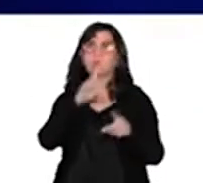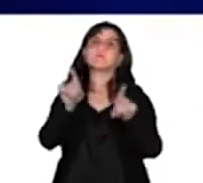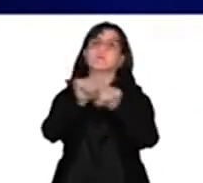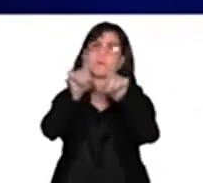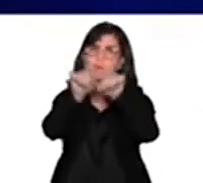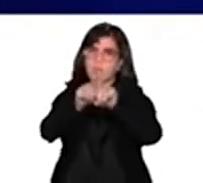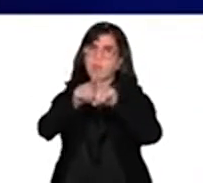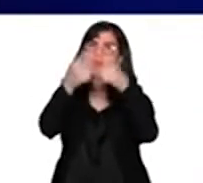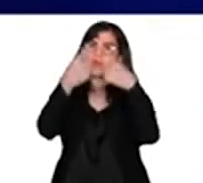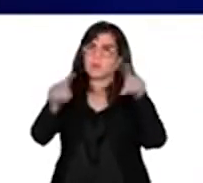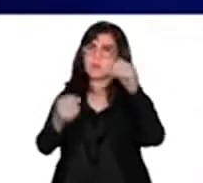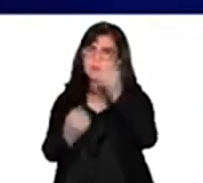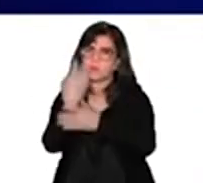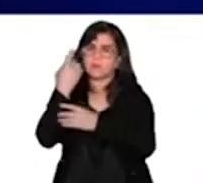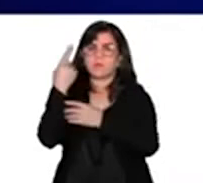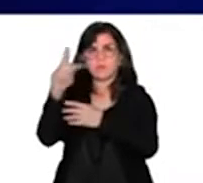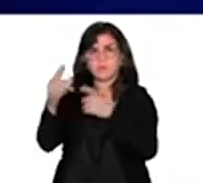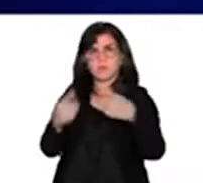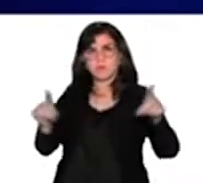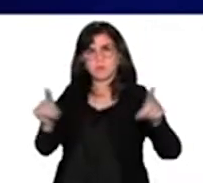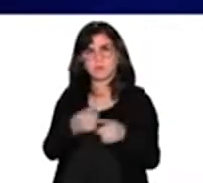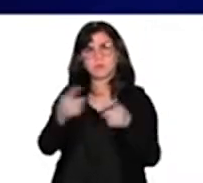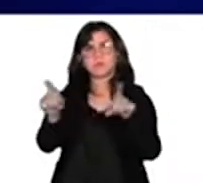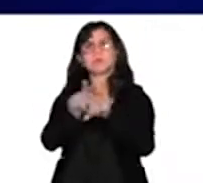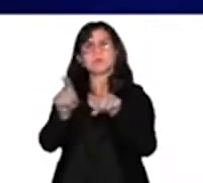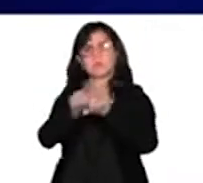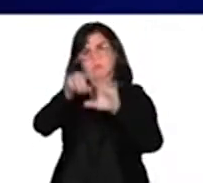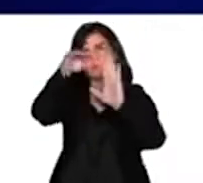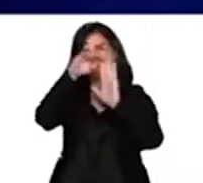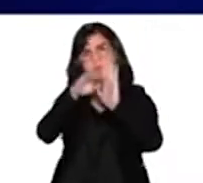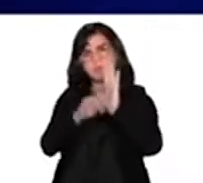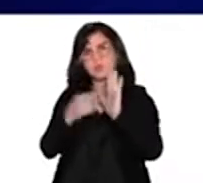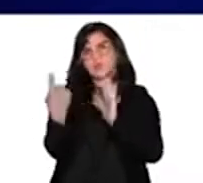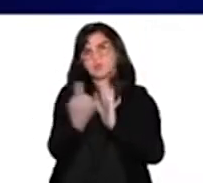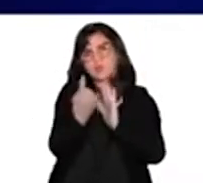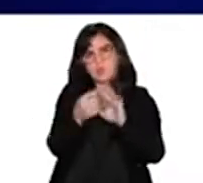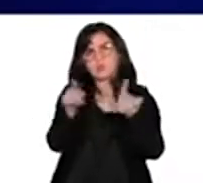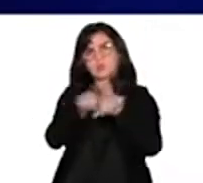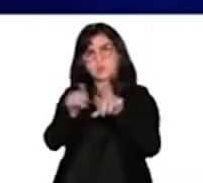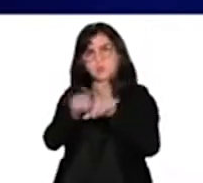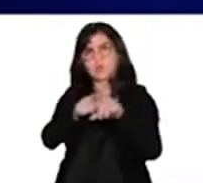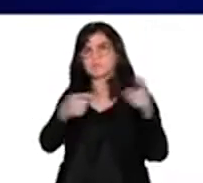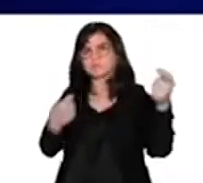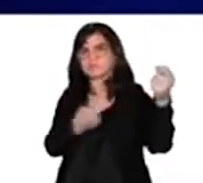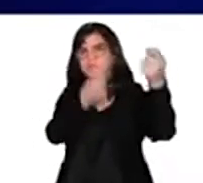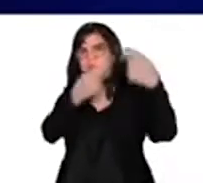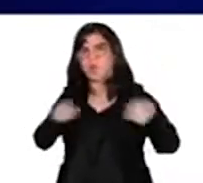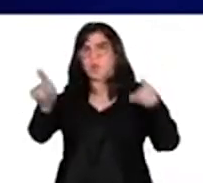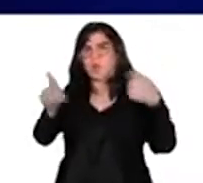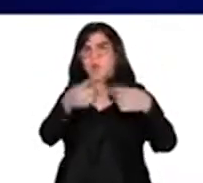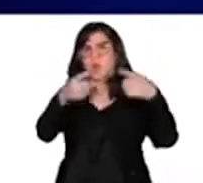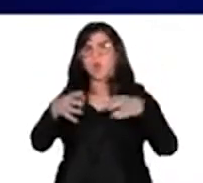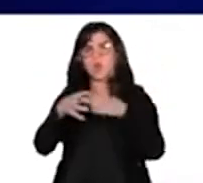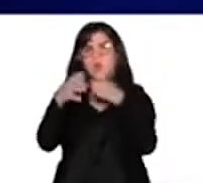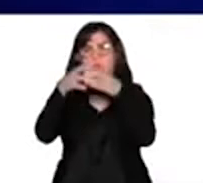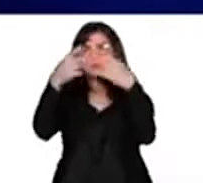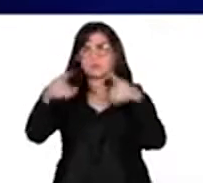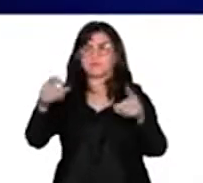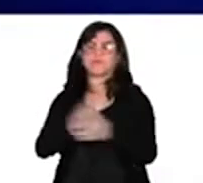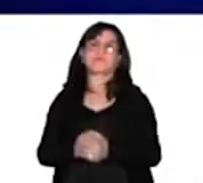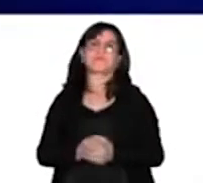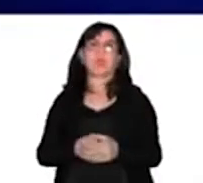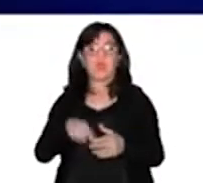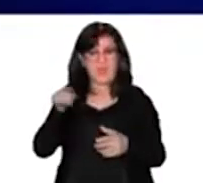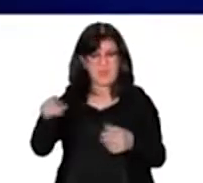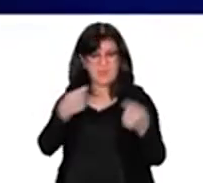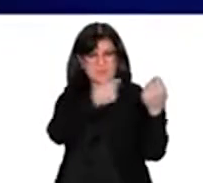obras. Então, tanto no repertório camerístico, né, solístico e orquestral. Essa peça